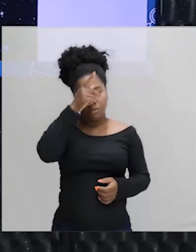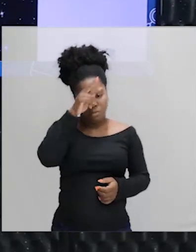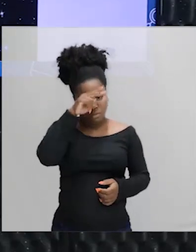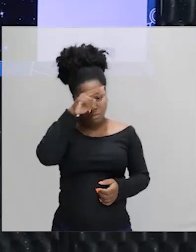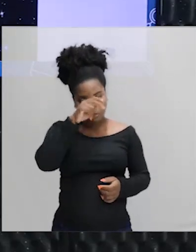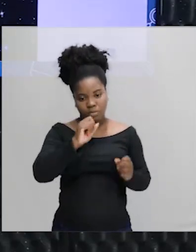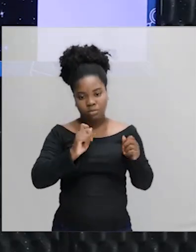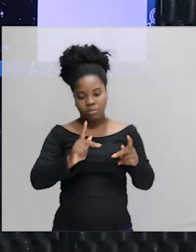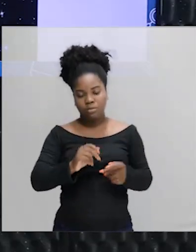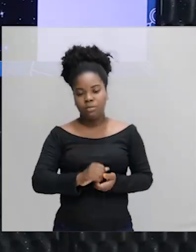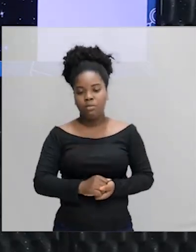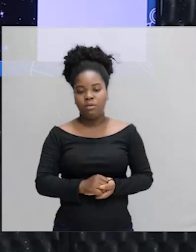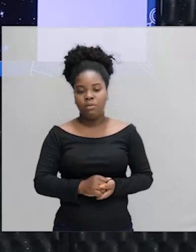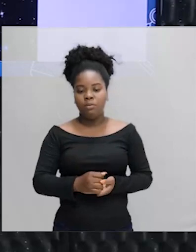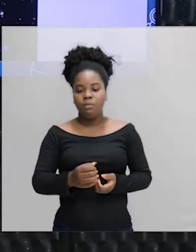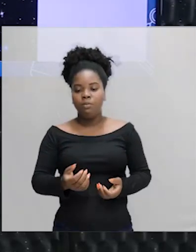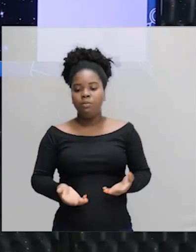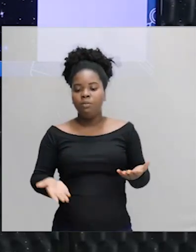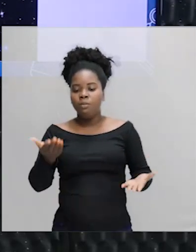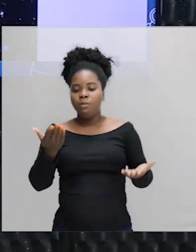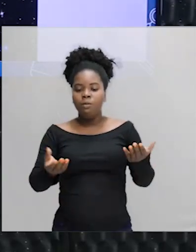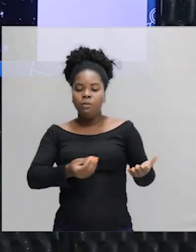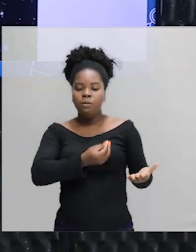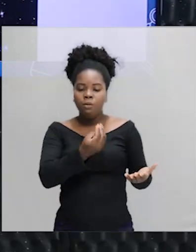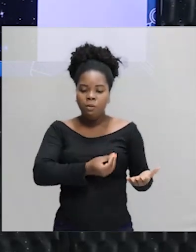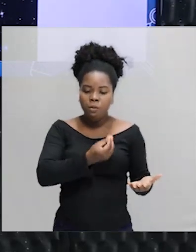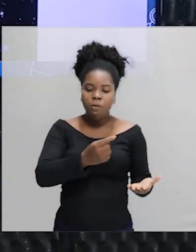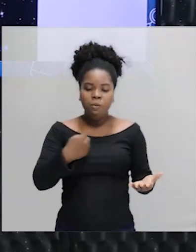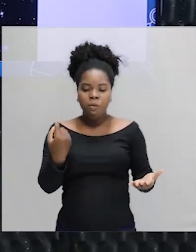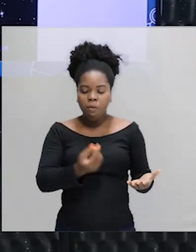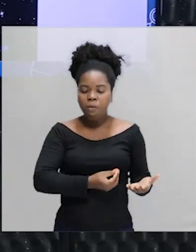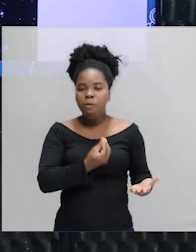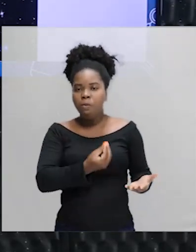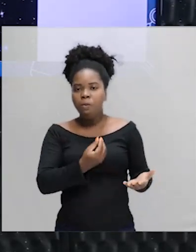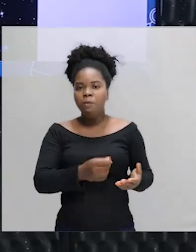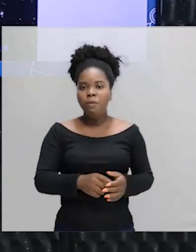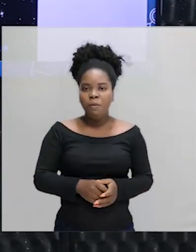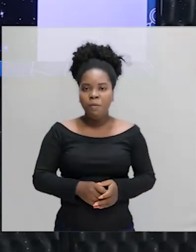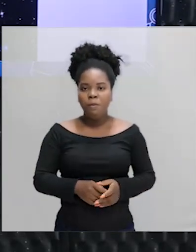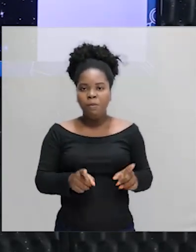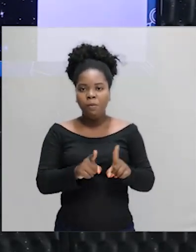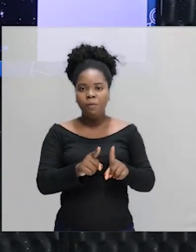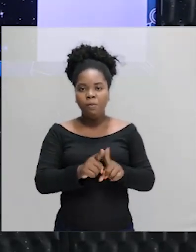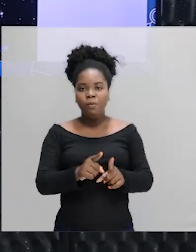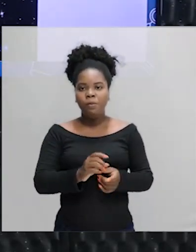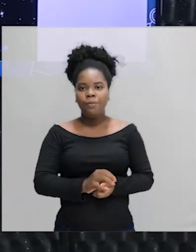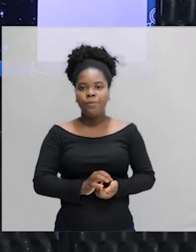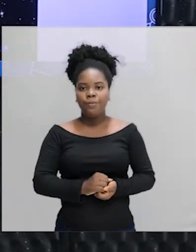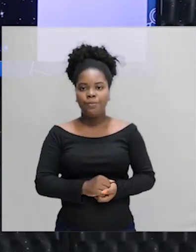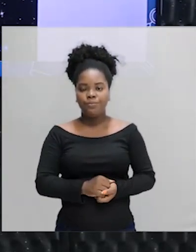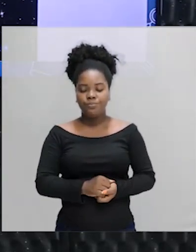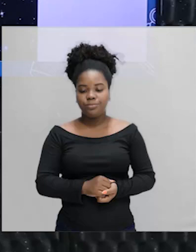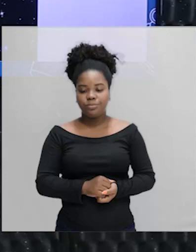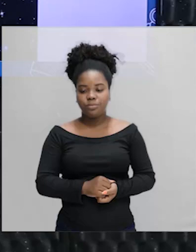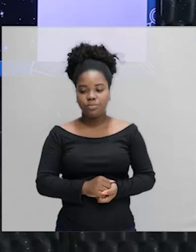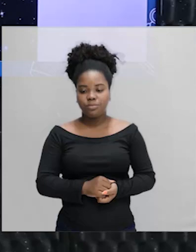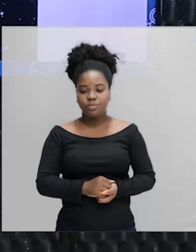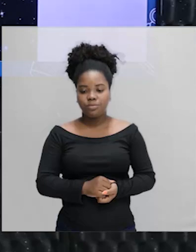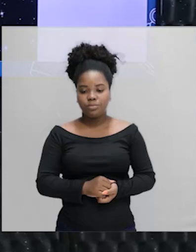uma comparação que a gente faz a vida, né, a nossa vida, né, do ser humano com a vida